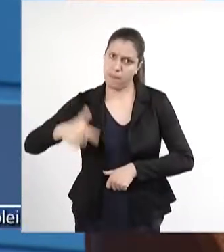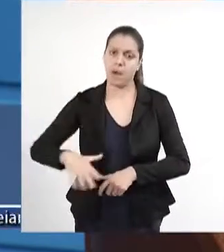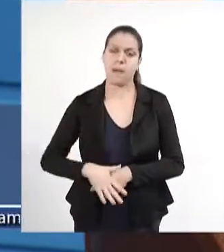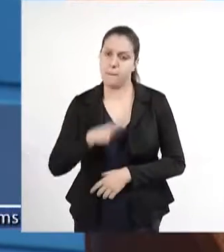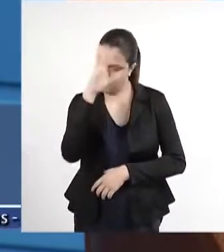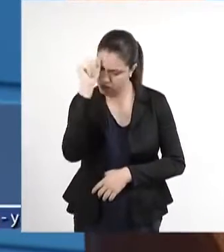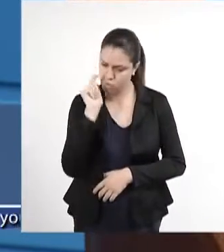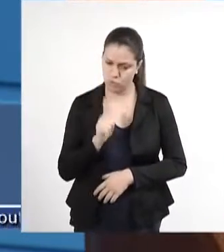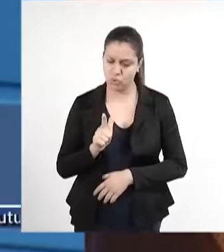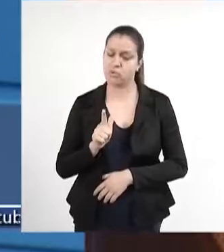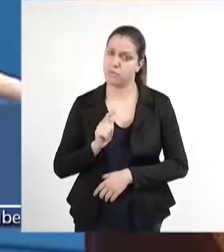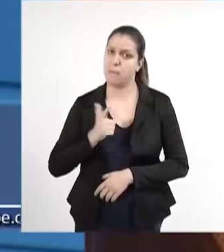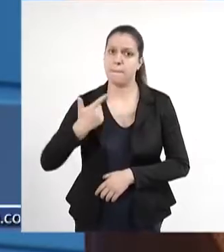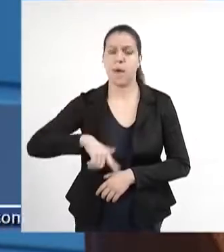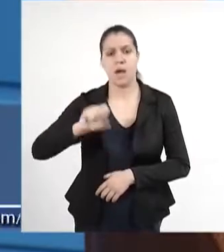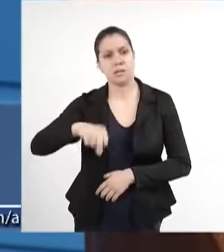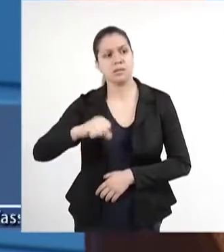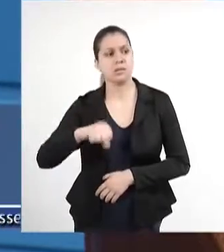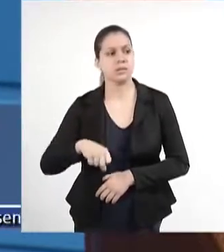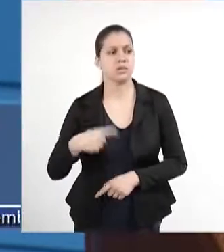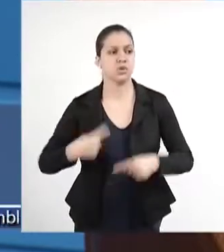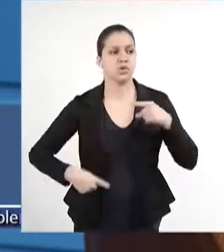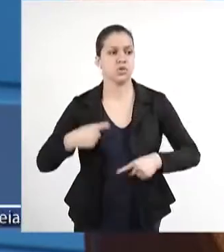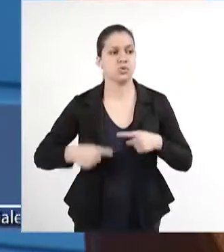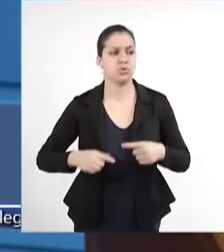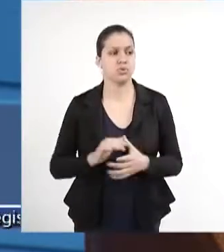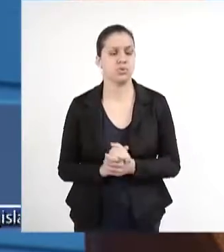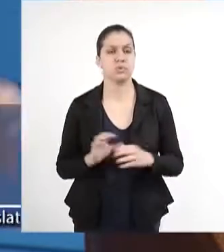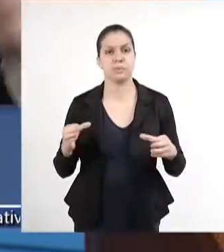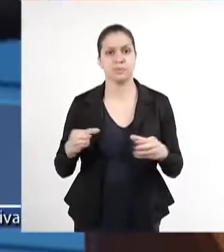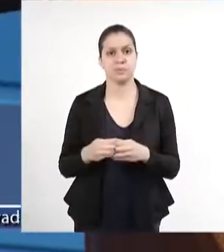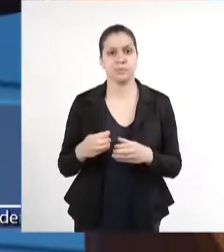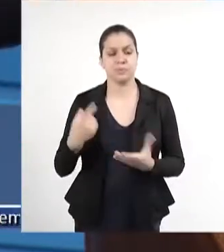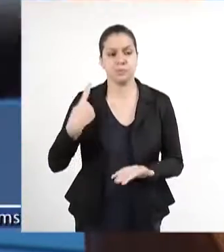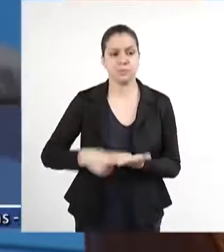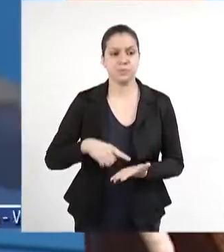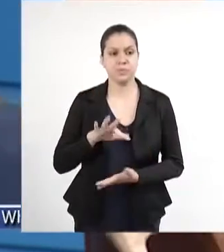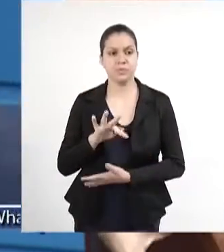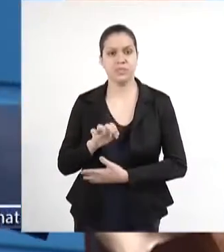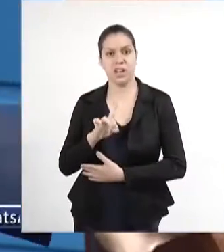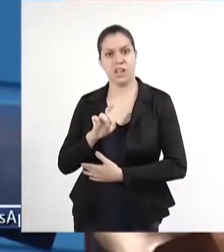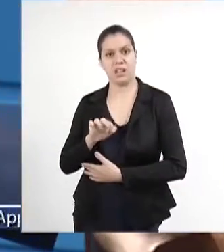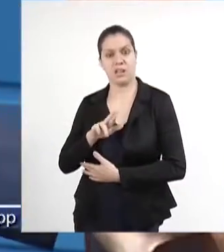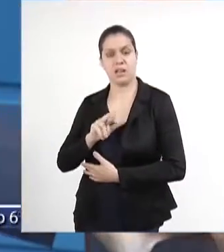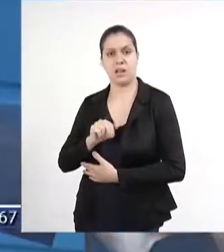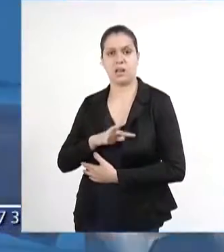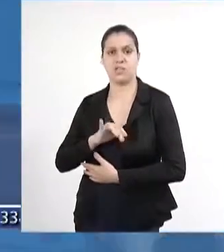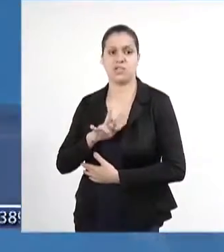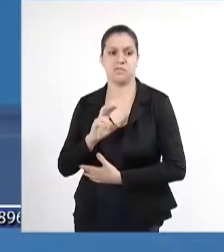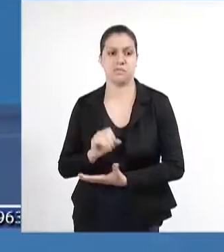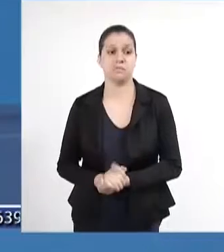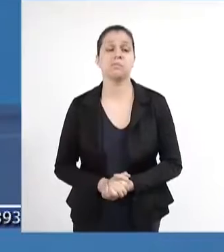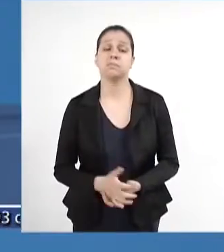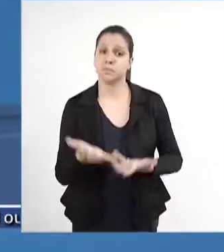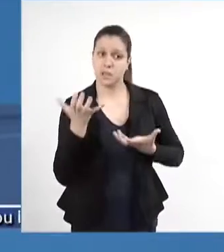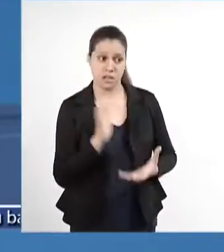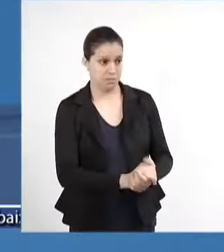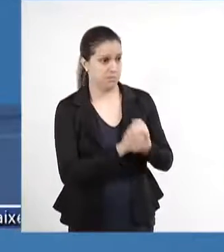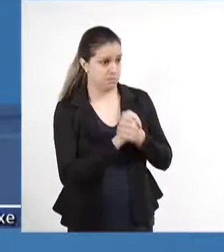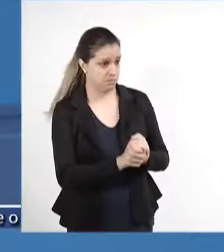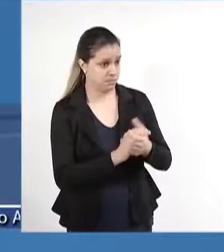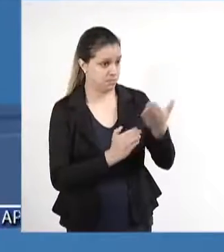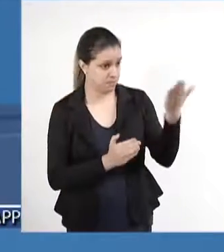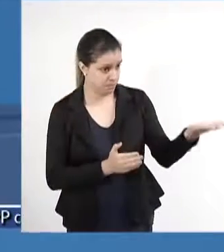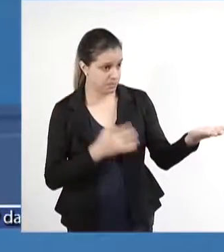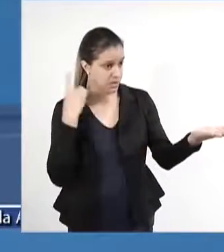Sul participe com uma fatia maior, discutindo o Pacto Federativo. Concedo uma parte ao ilustre deputado Pedro Kemp. Quero parabenizar a Vossa